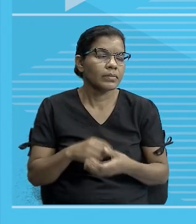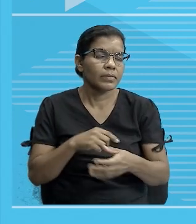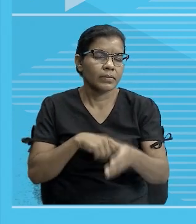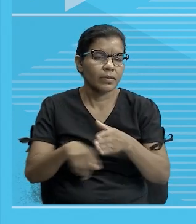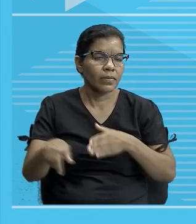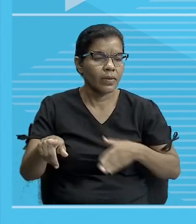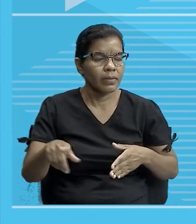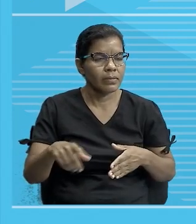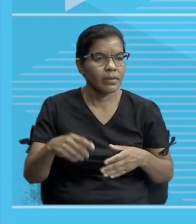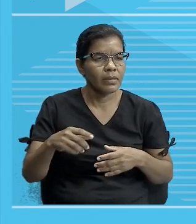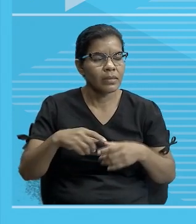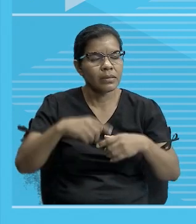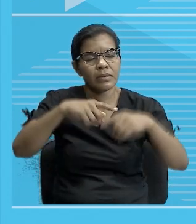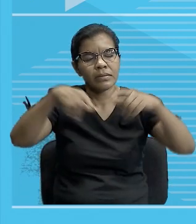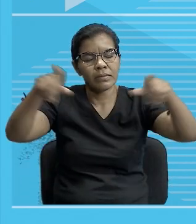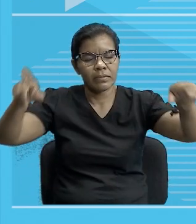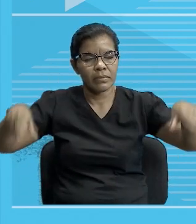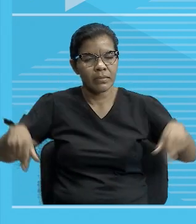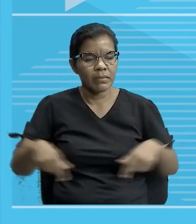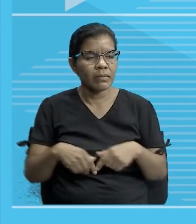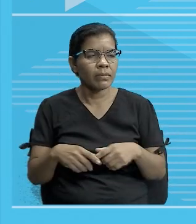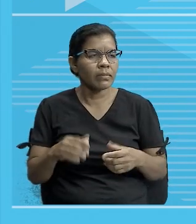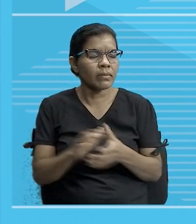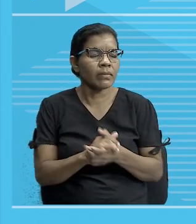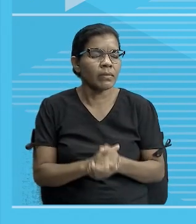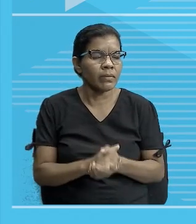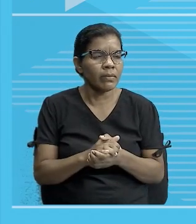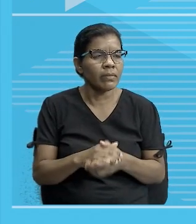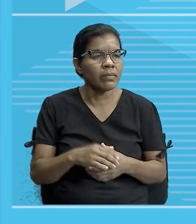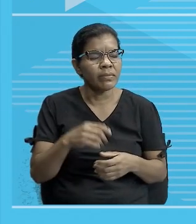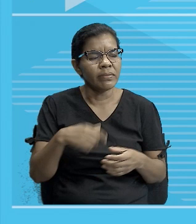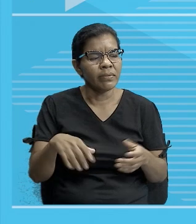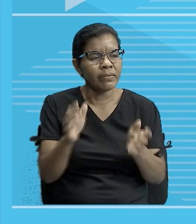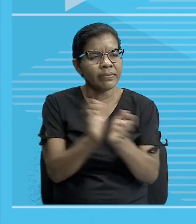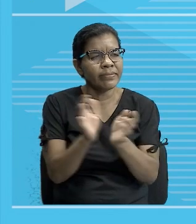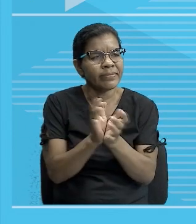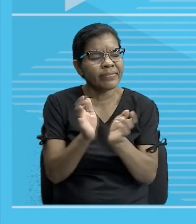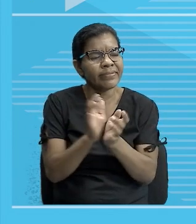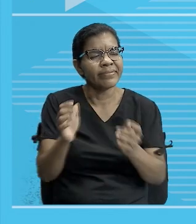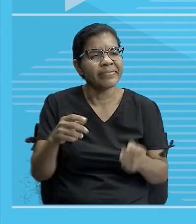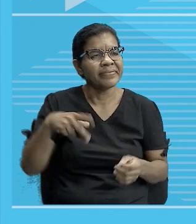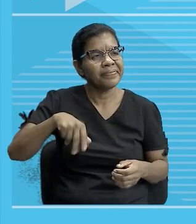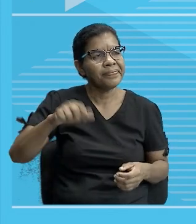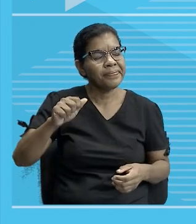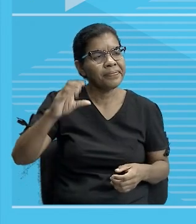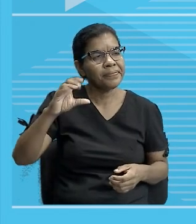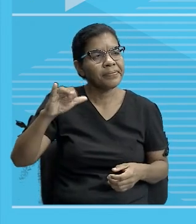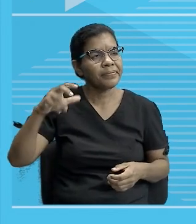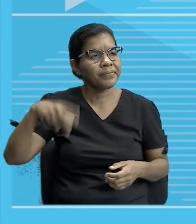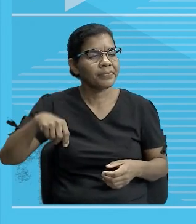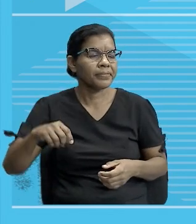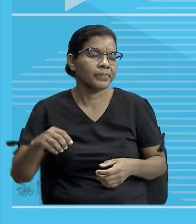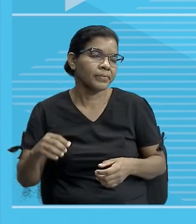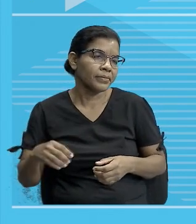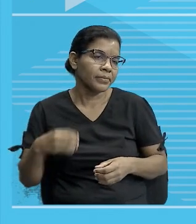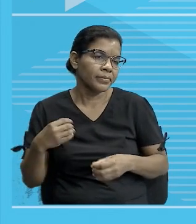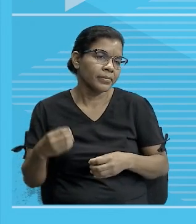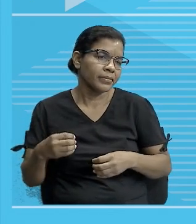não, aqui nós estamos em uma Assembleia Nacional e vamos elaborar a Constituição da